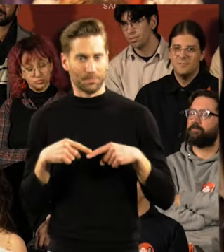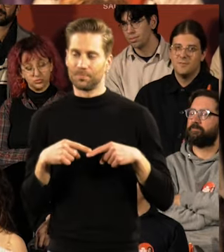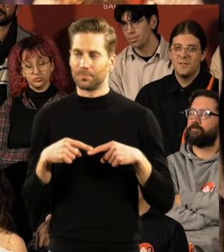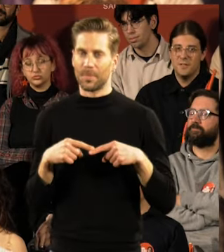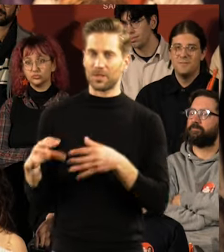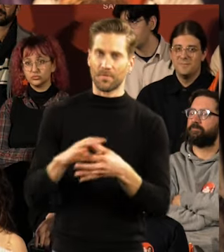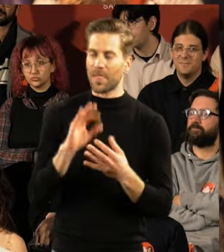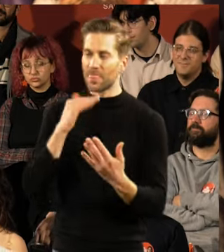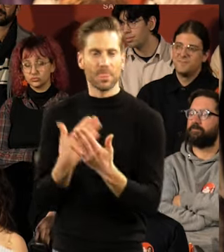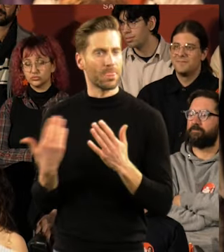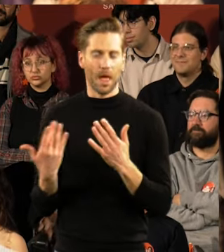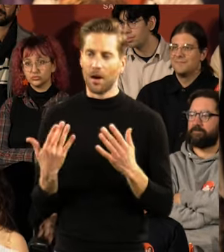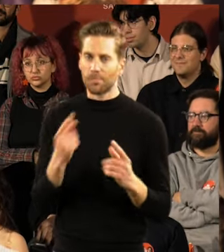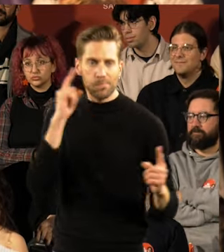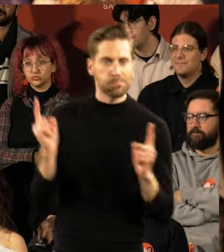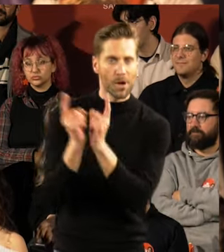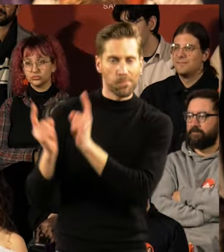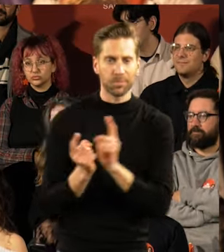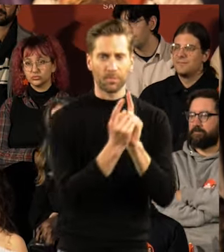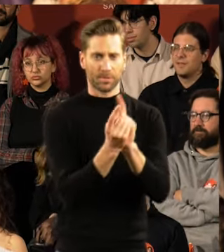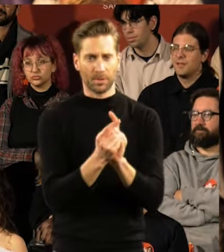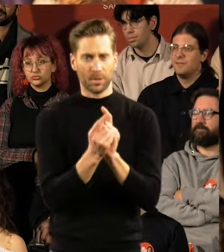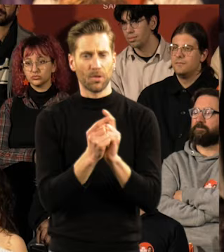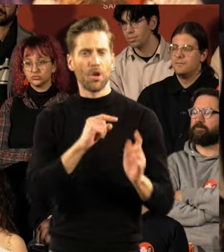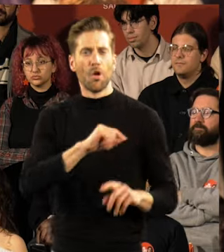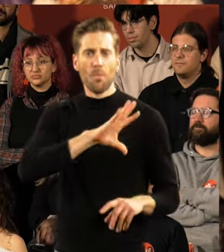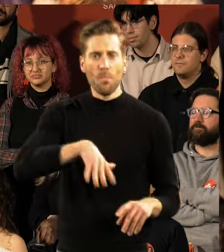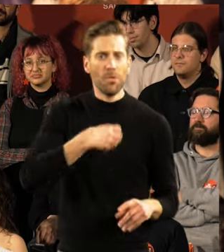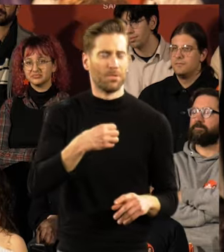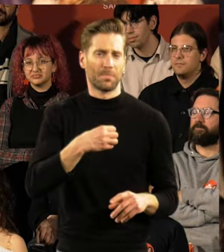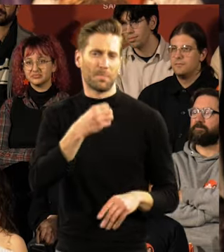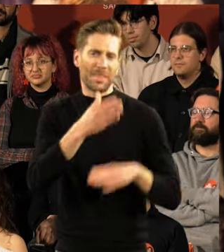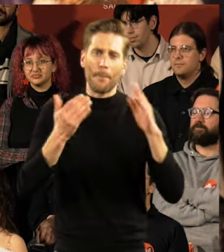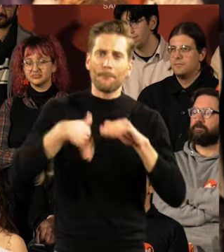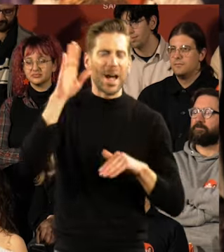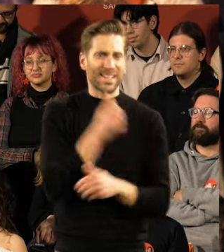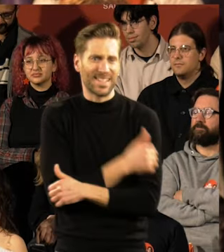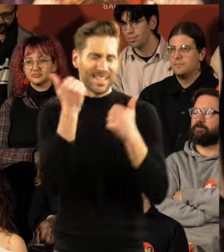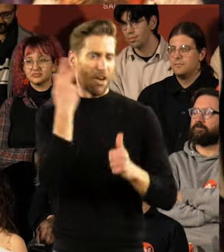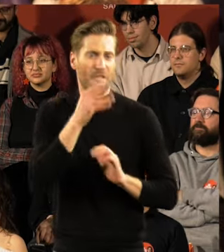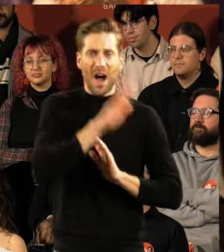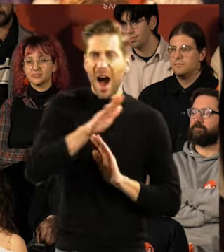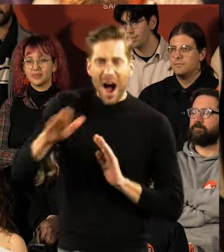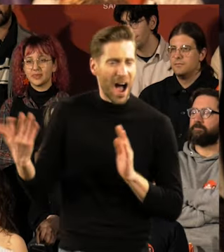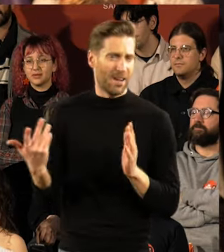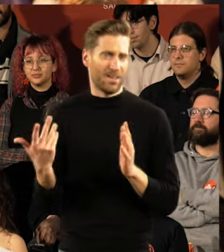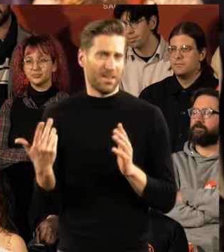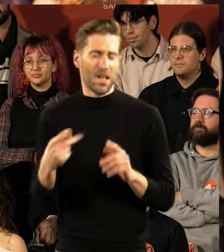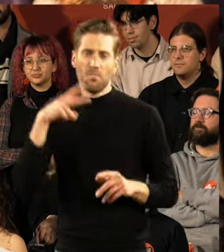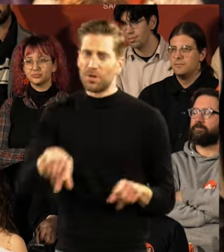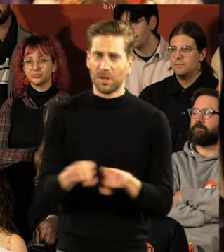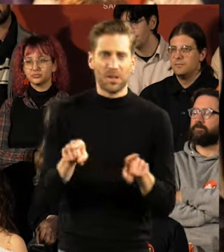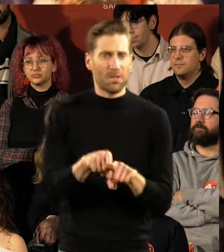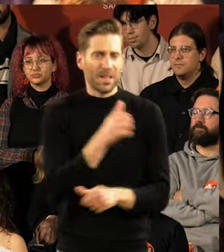conjunto. Mais de metade do mundo vive hoje em cidades e assim é em Portugal. As cidades são sítios cheios de